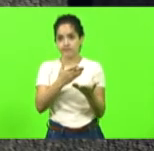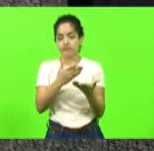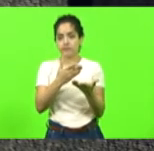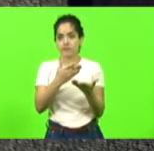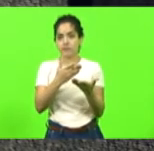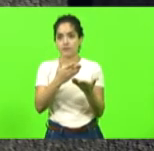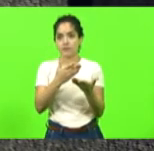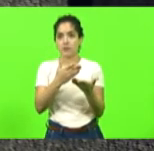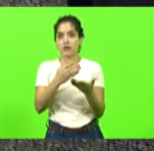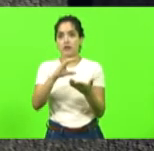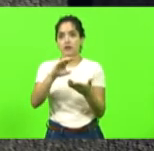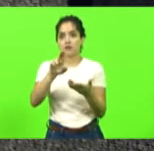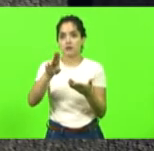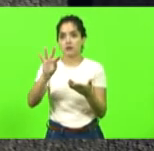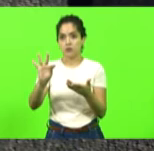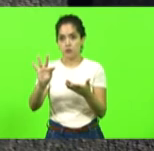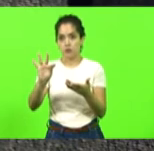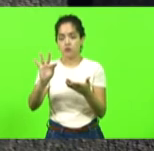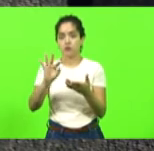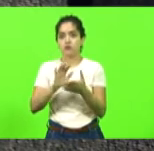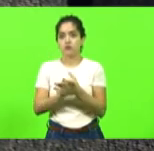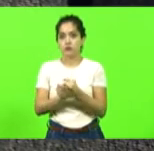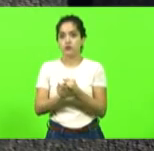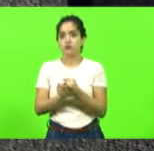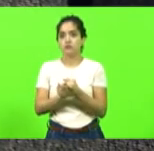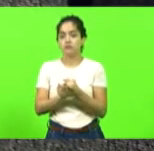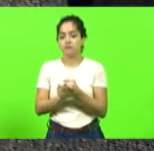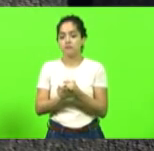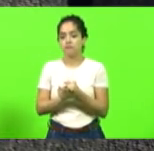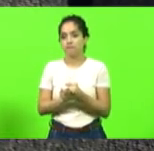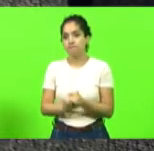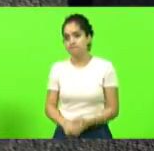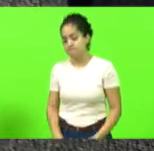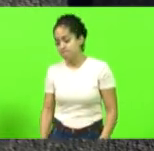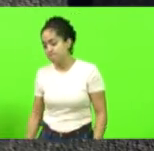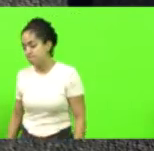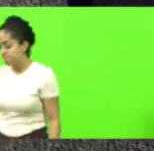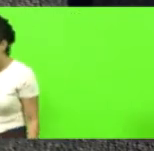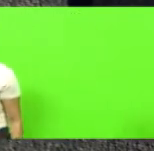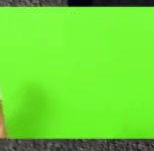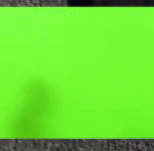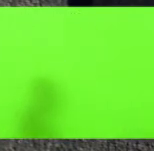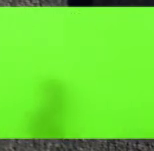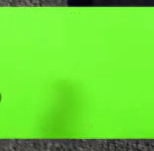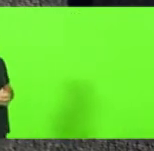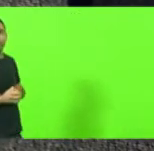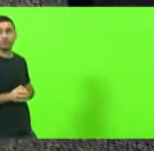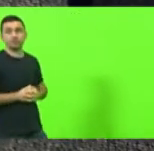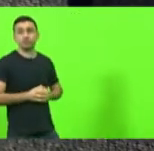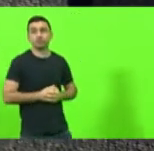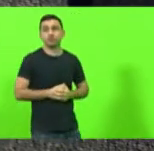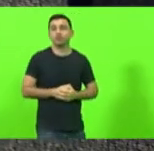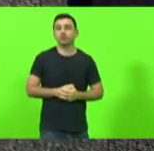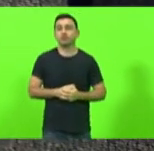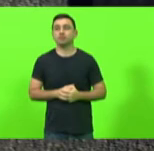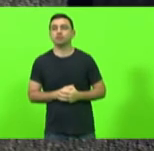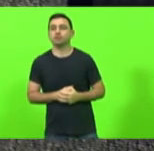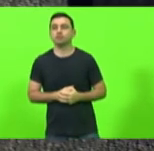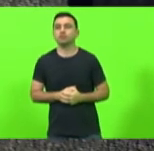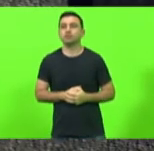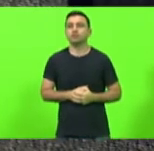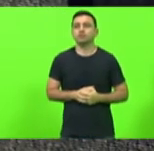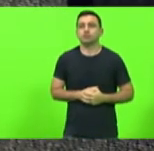da CUT, o Câncer, agora perdi o nome dele, ele fez parte desse